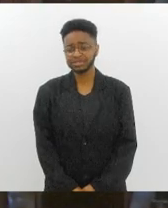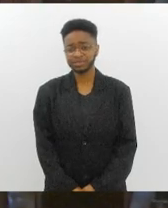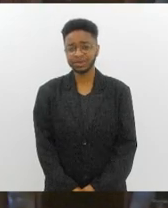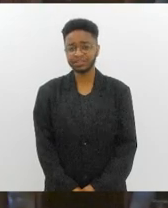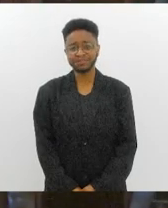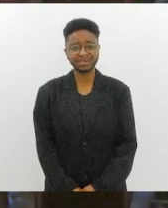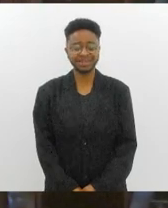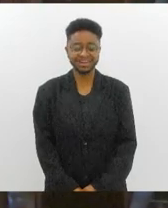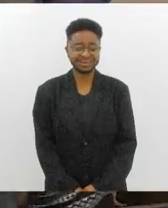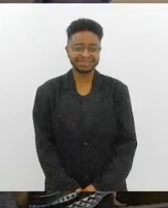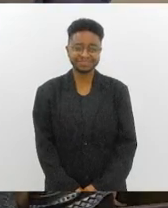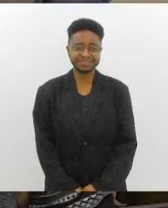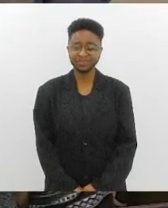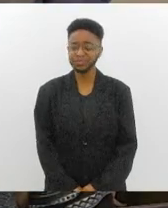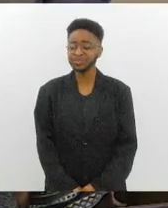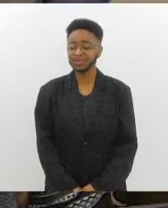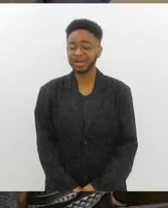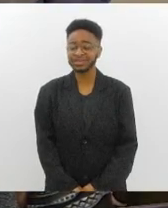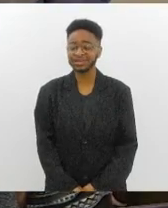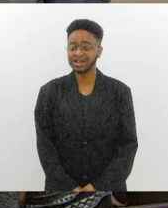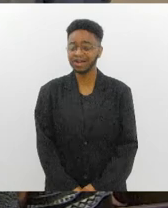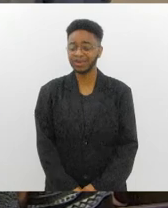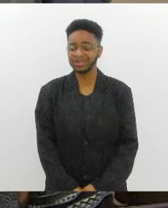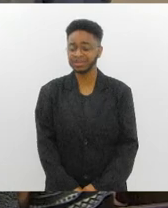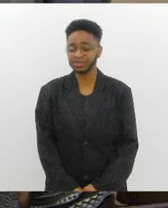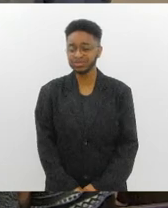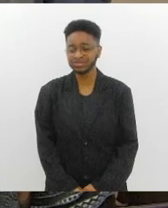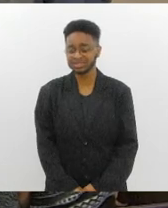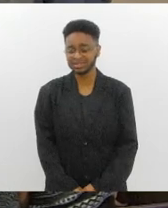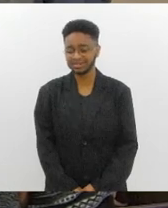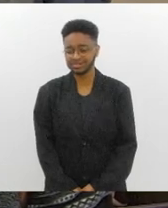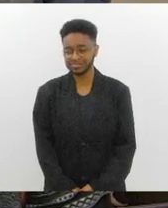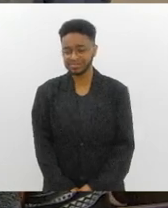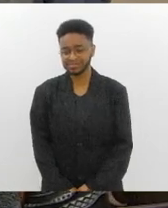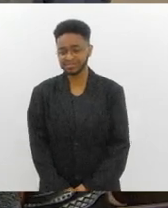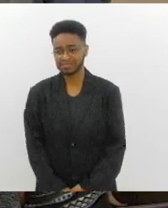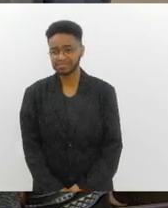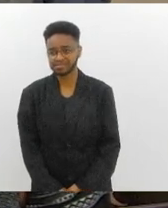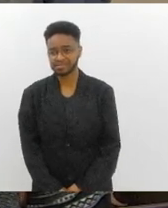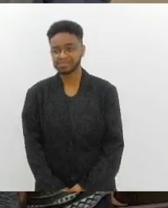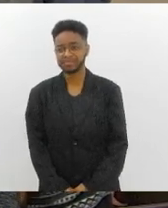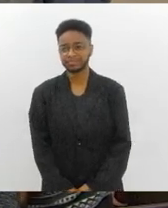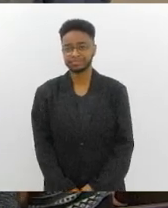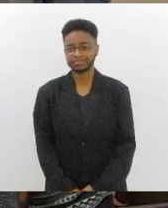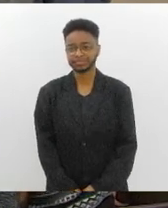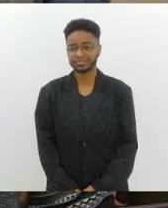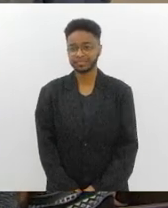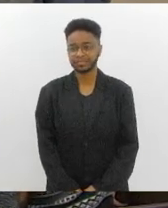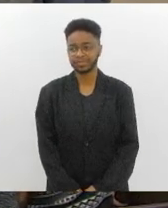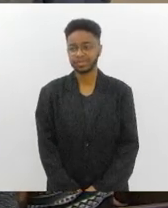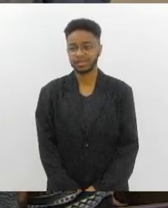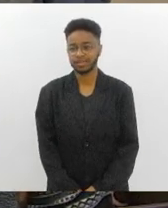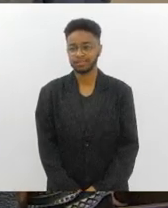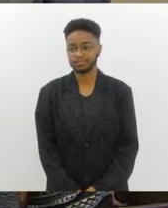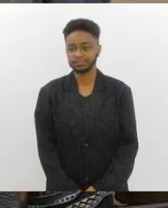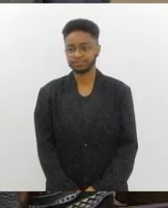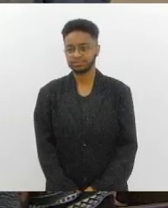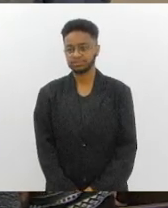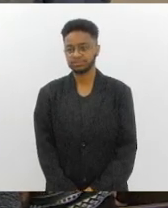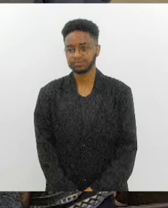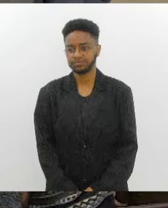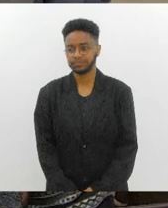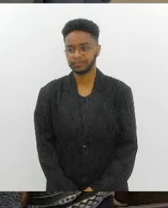clama forte, verás que o filho teu não foge à luta, nem tem ninguém te adora, a